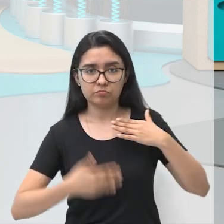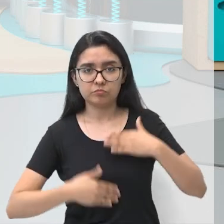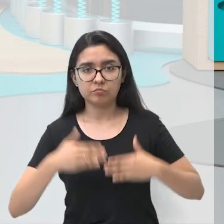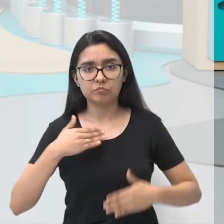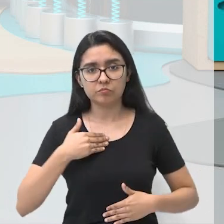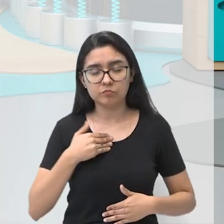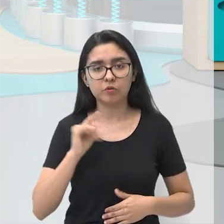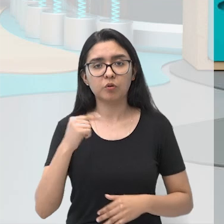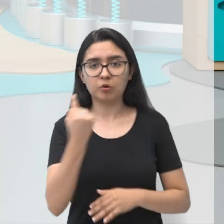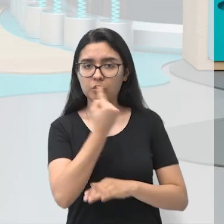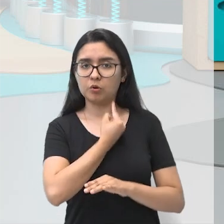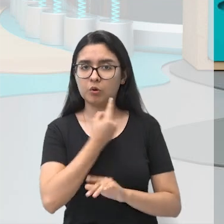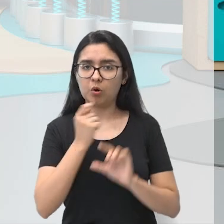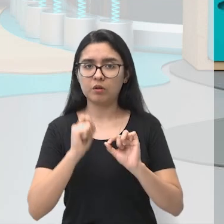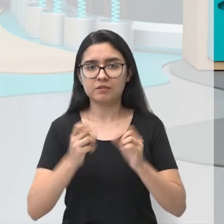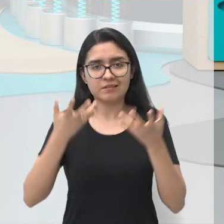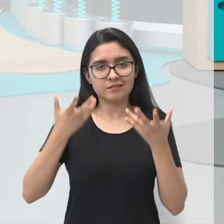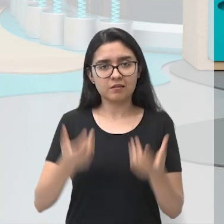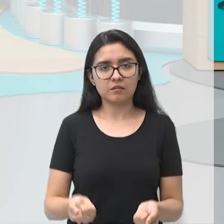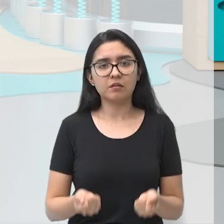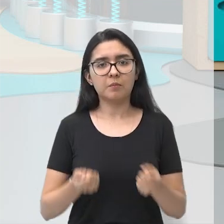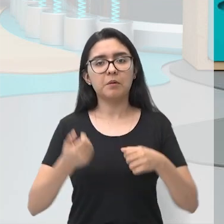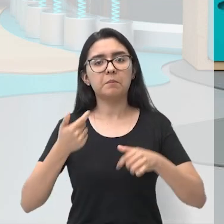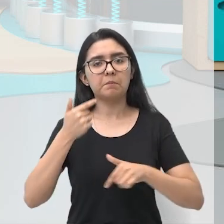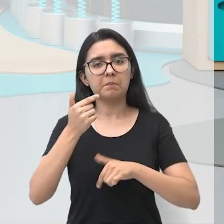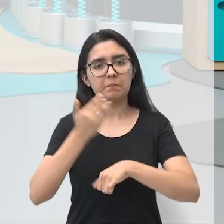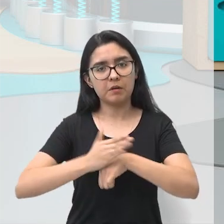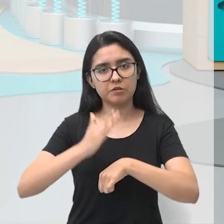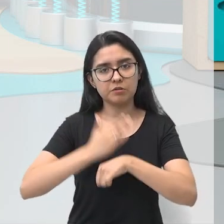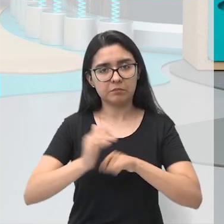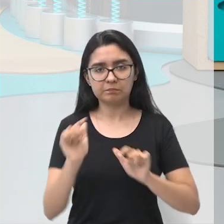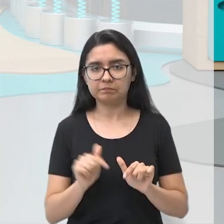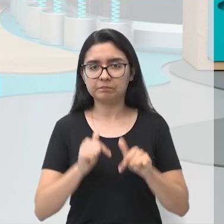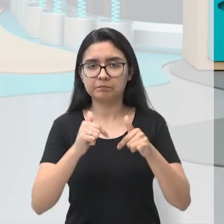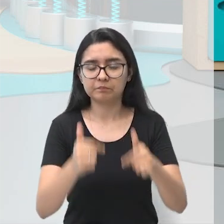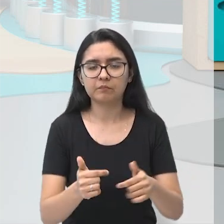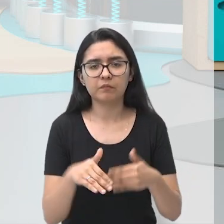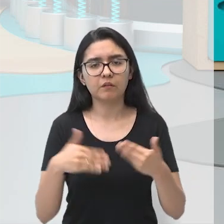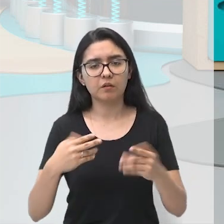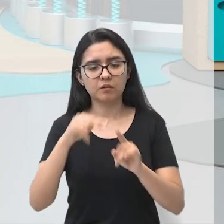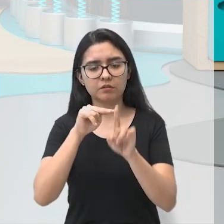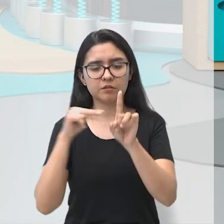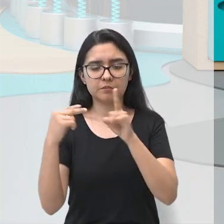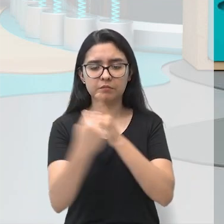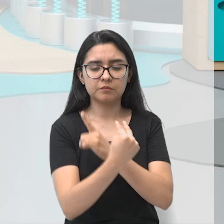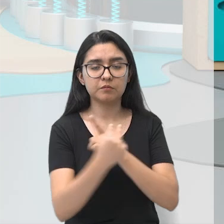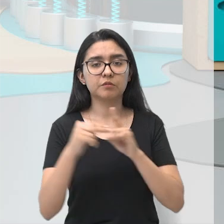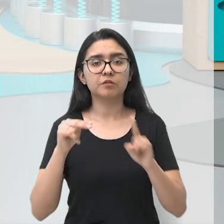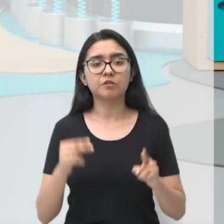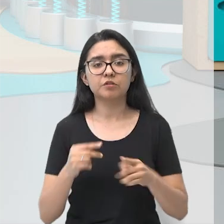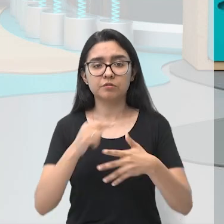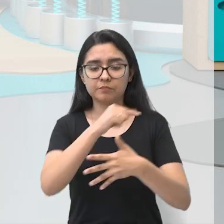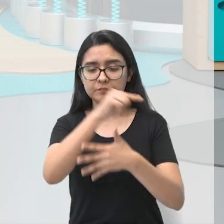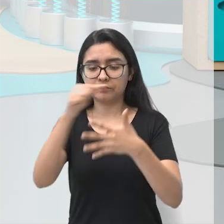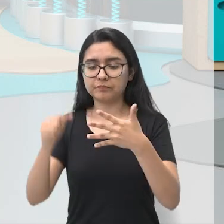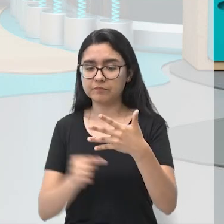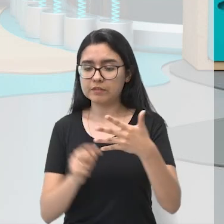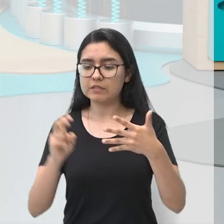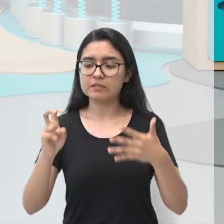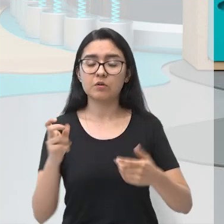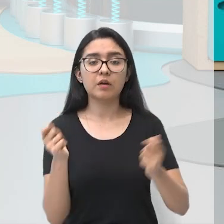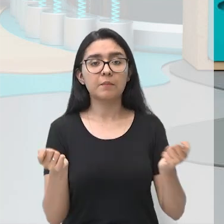atividades que nós nos propomos a executar, ok? Dentro dessa perspectiva, nós falamos sobre 5 capacidades físicas de